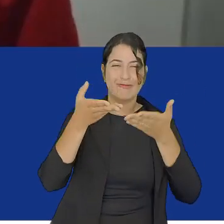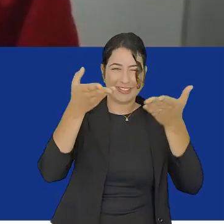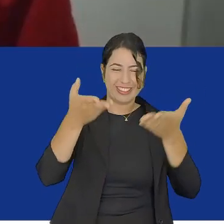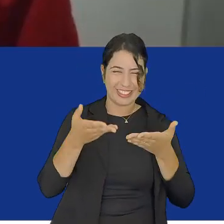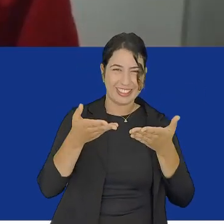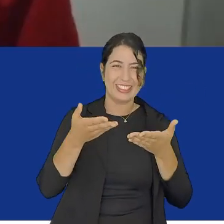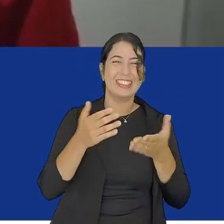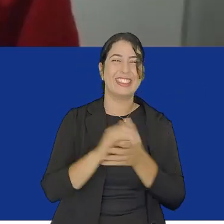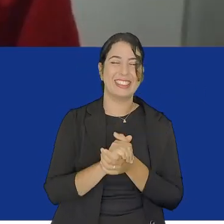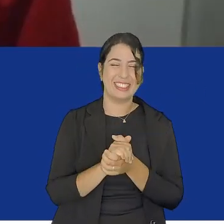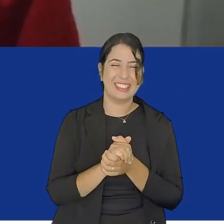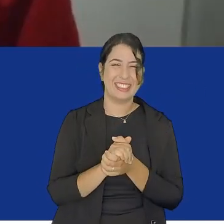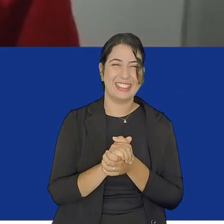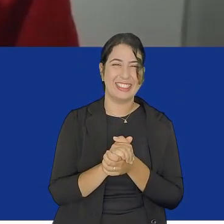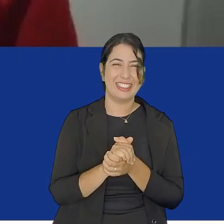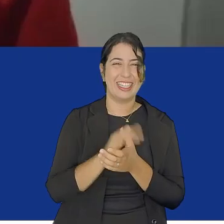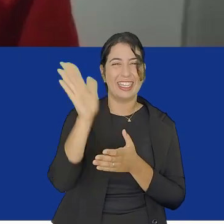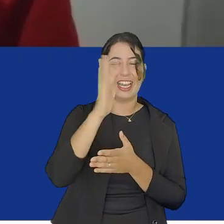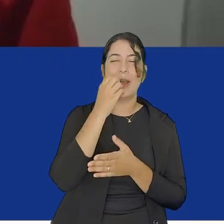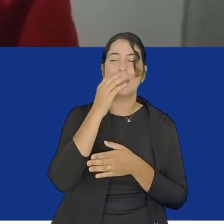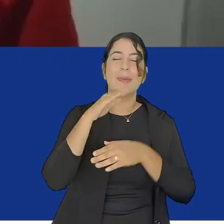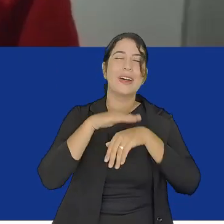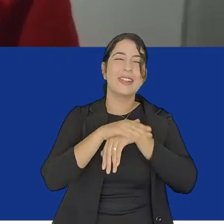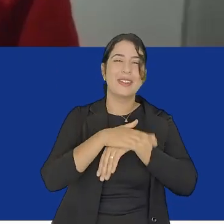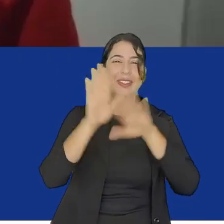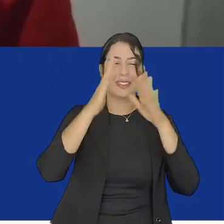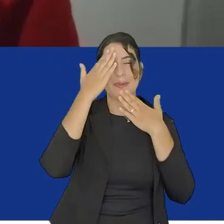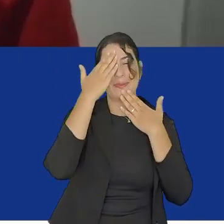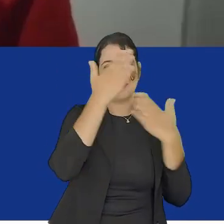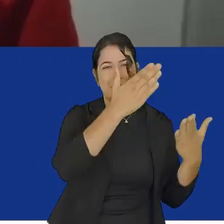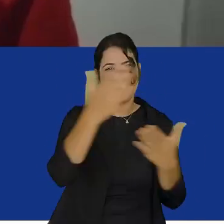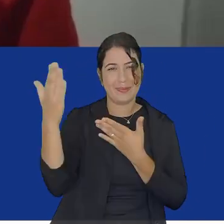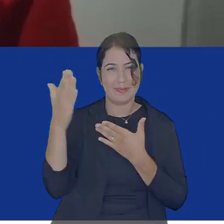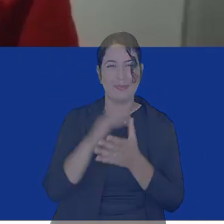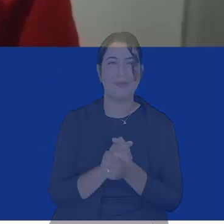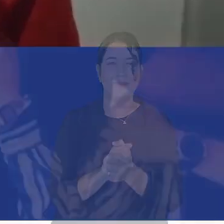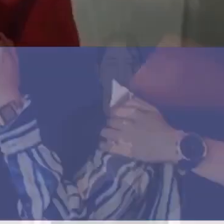as pessoas que nos assistiram a continuar acompanhando a gente. Boa noite, muito obrigada.